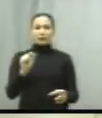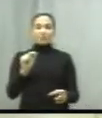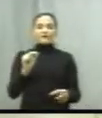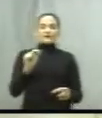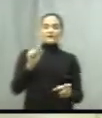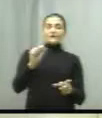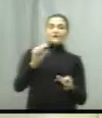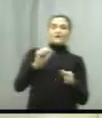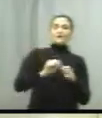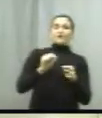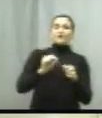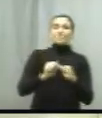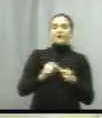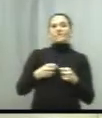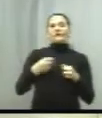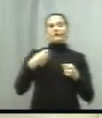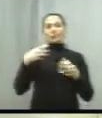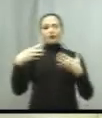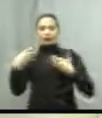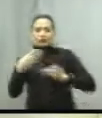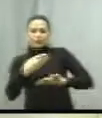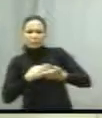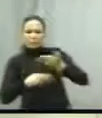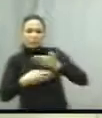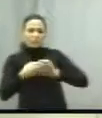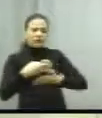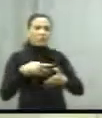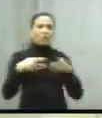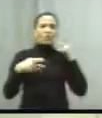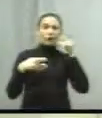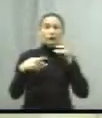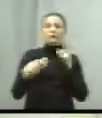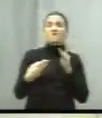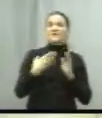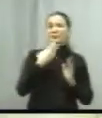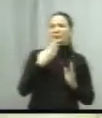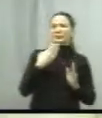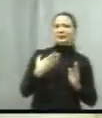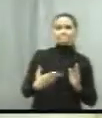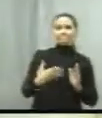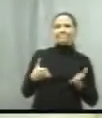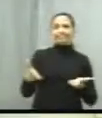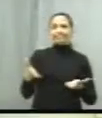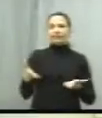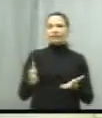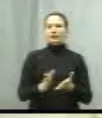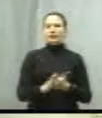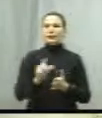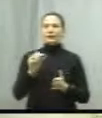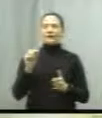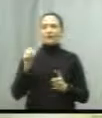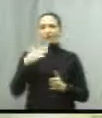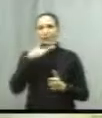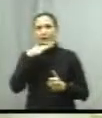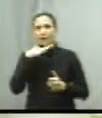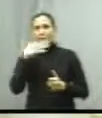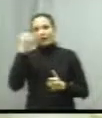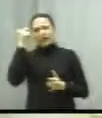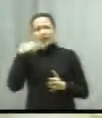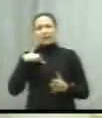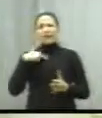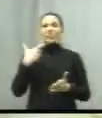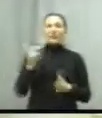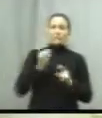as relações políticas nessa casa e ter dado tanto espetáculo feio para a